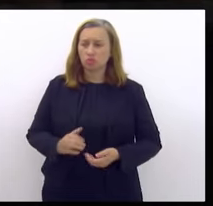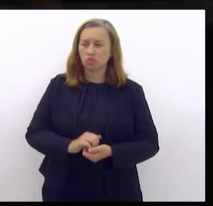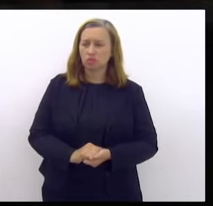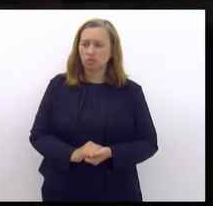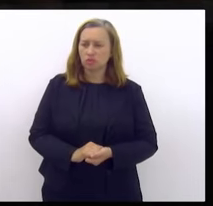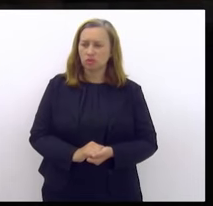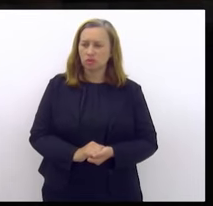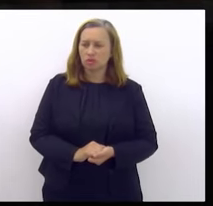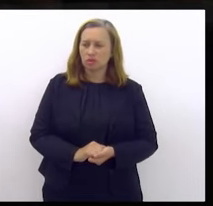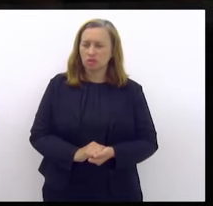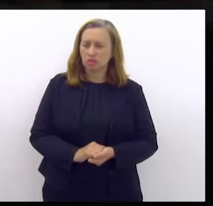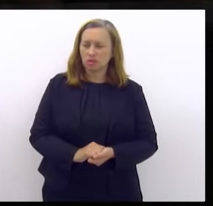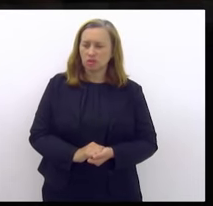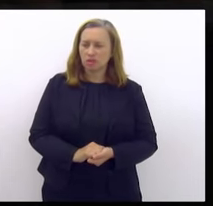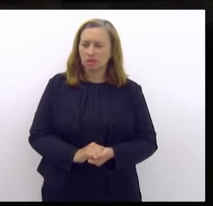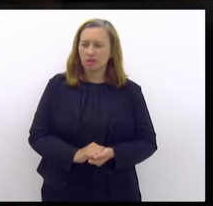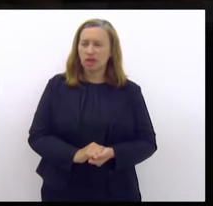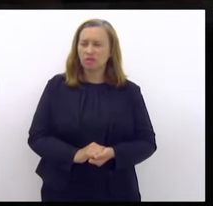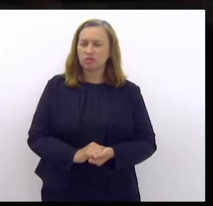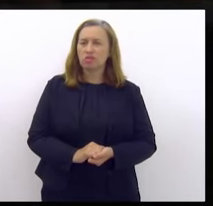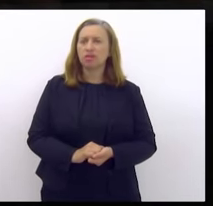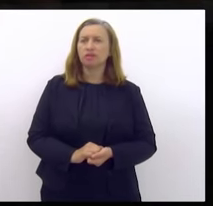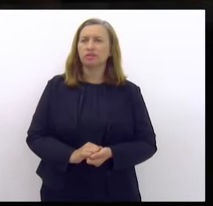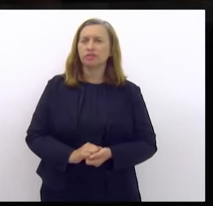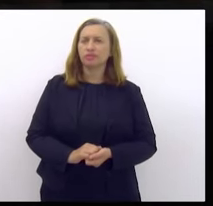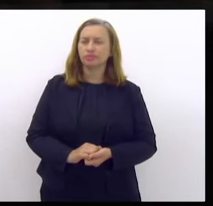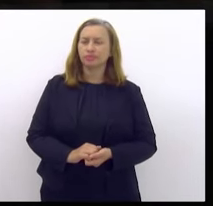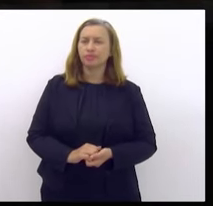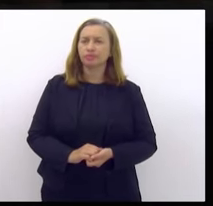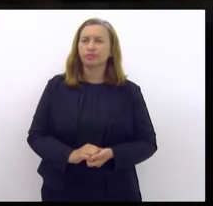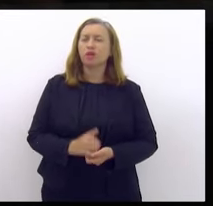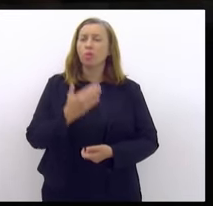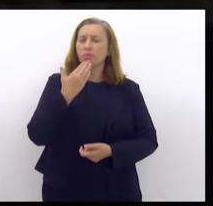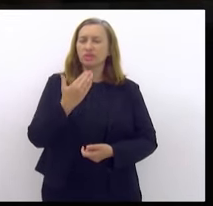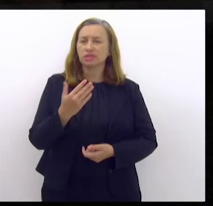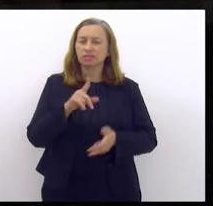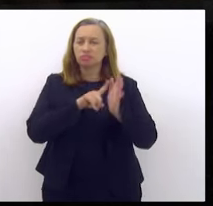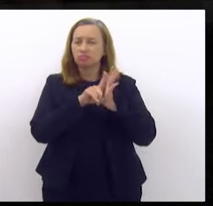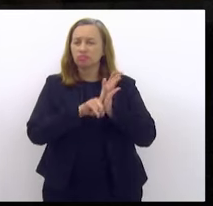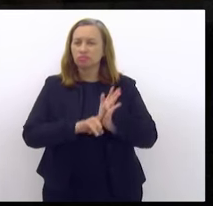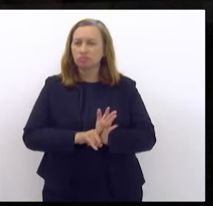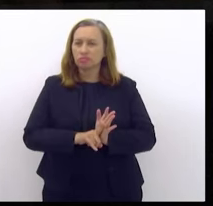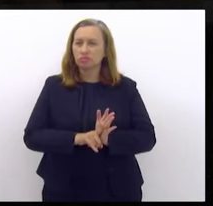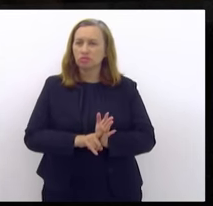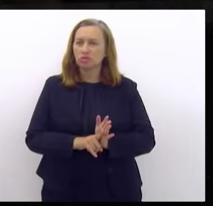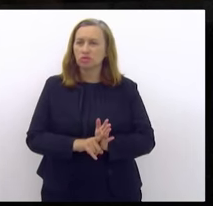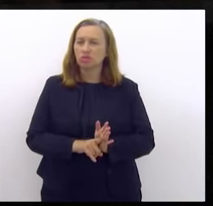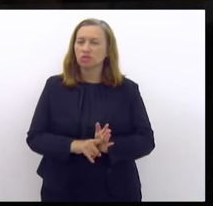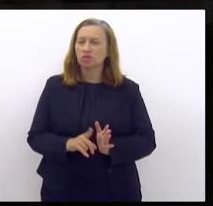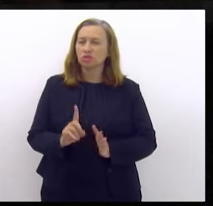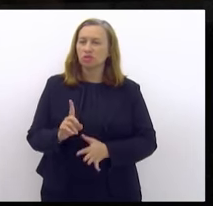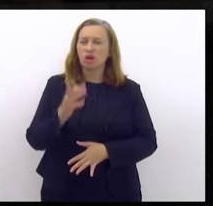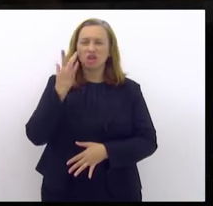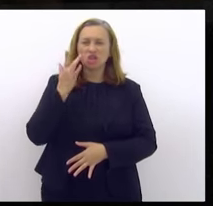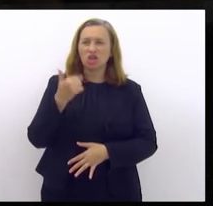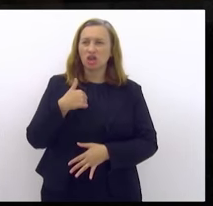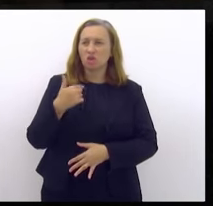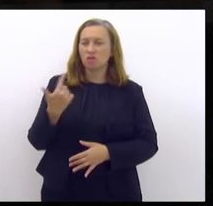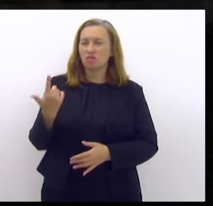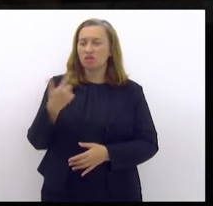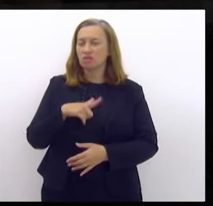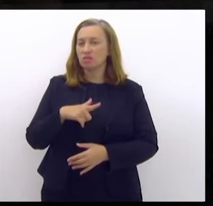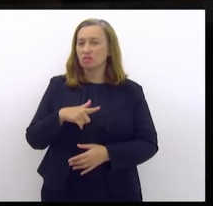mim, é a questão de fundo. E eu pedi verificação, não achando que não houvesse quórum, que eu sei